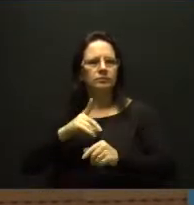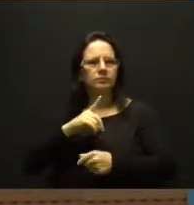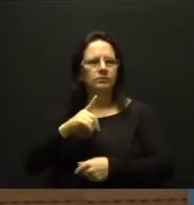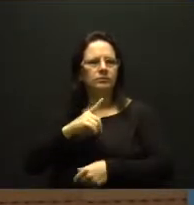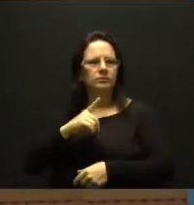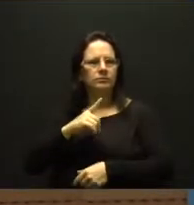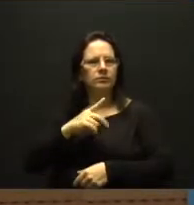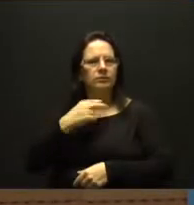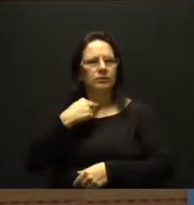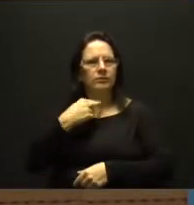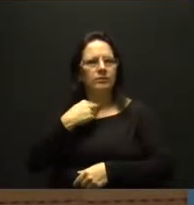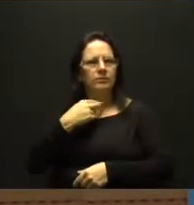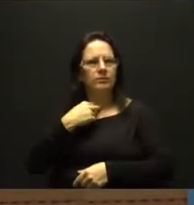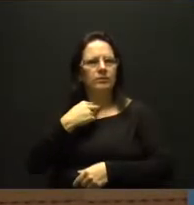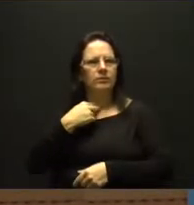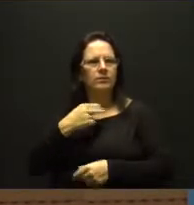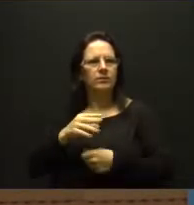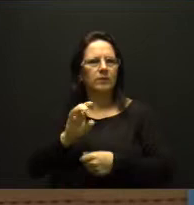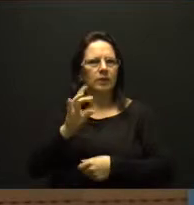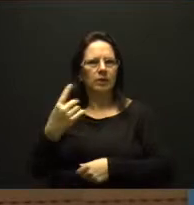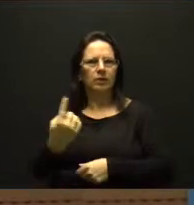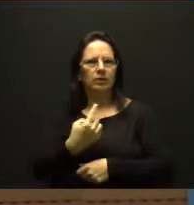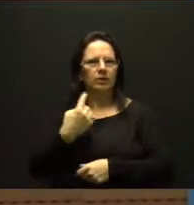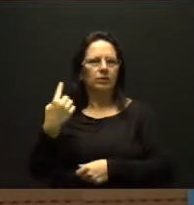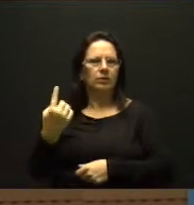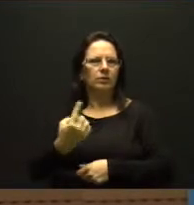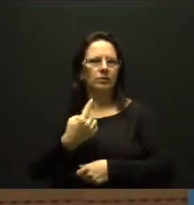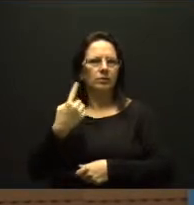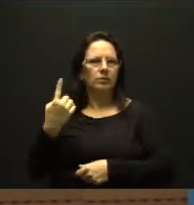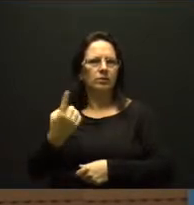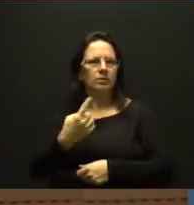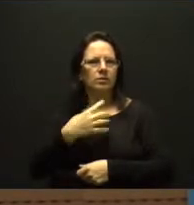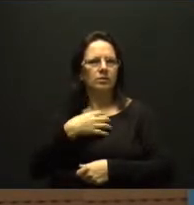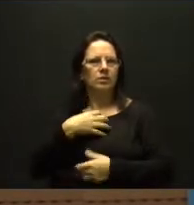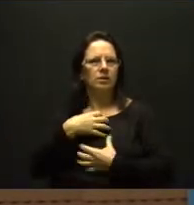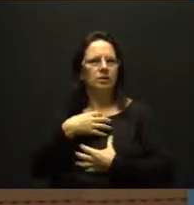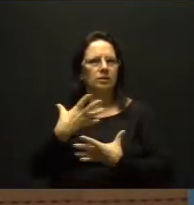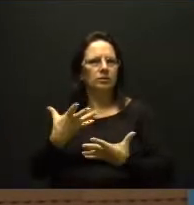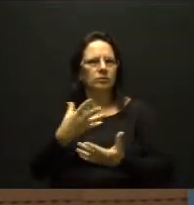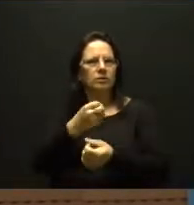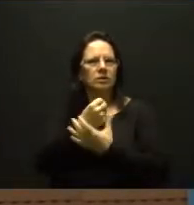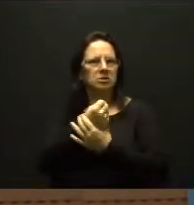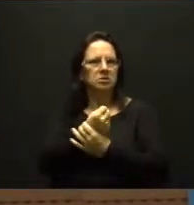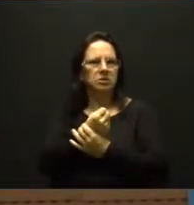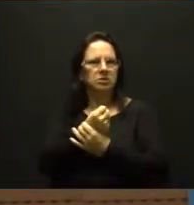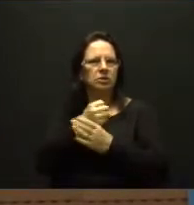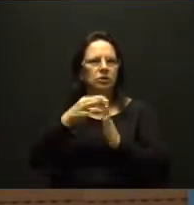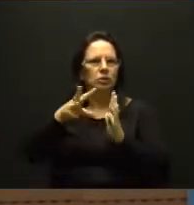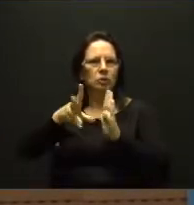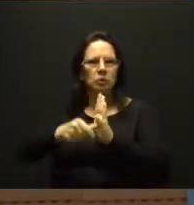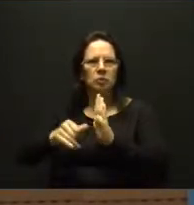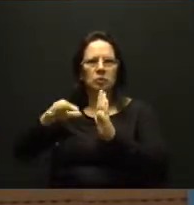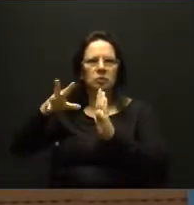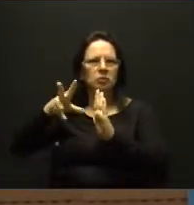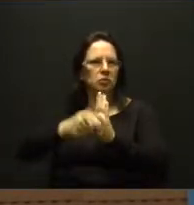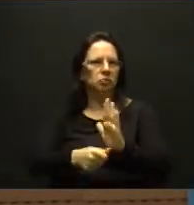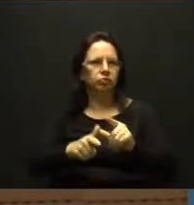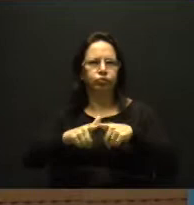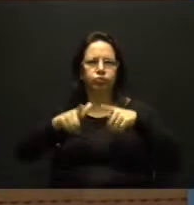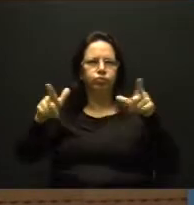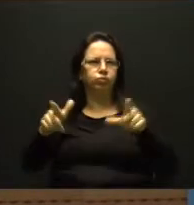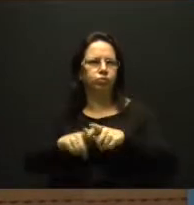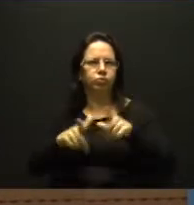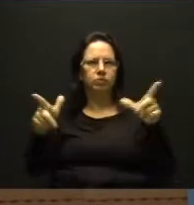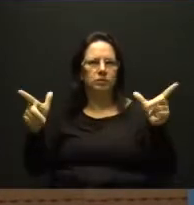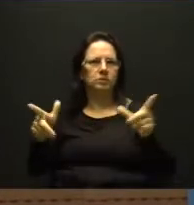não pode atuar quando estão apenas sozinho então é só aquela sensação de segurança e os furtos aumentam latrocínio aumenta o robô